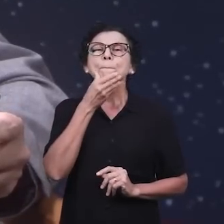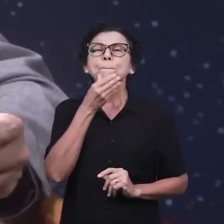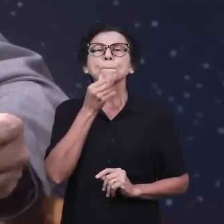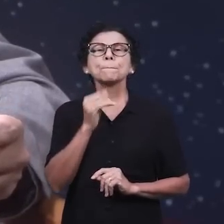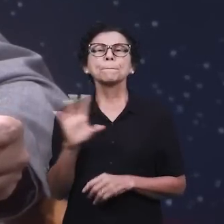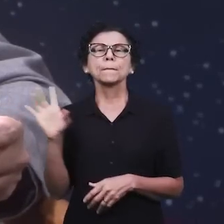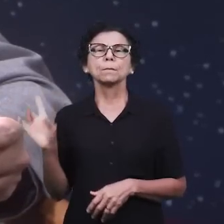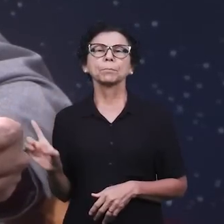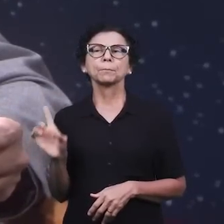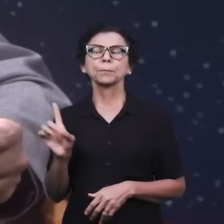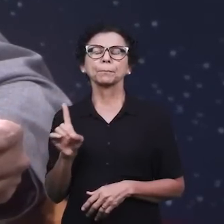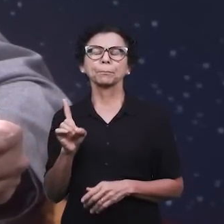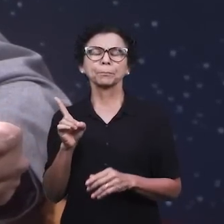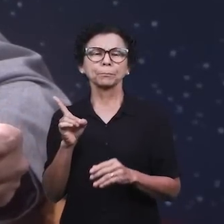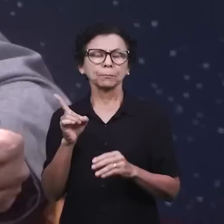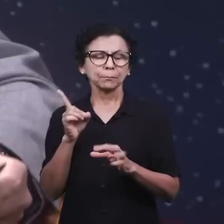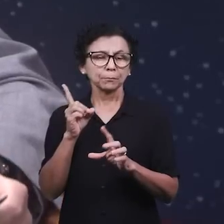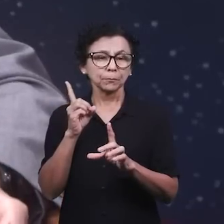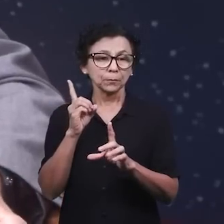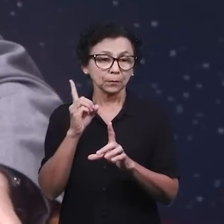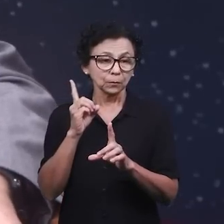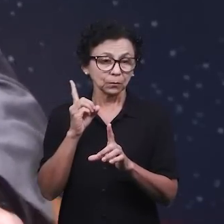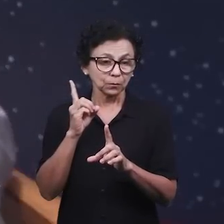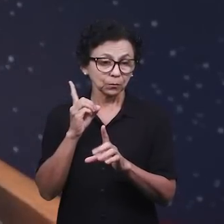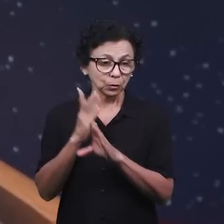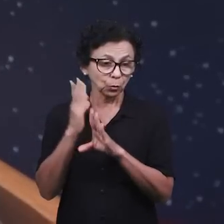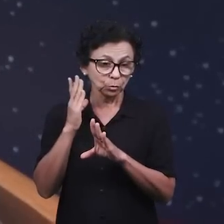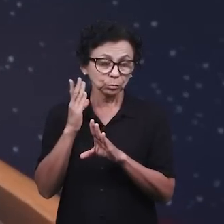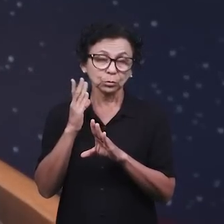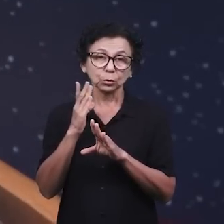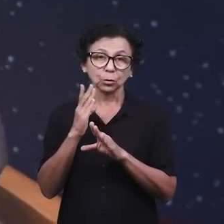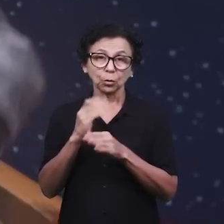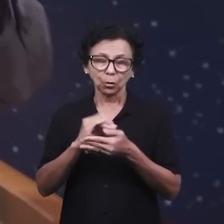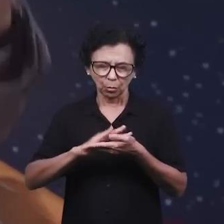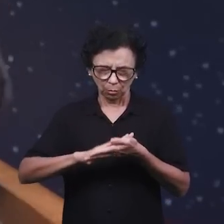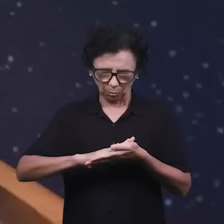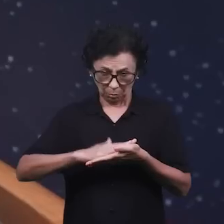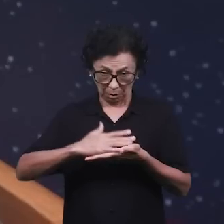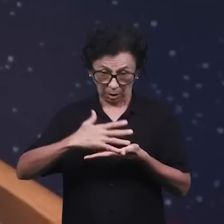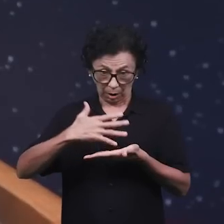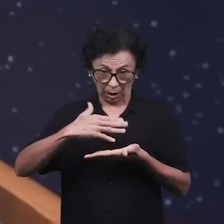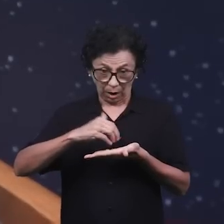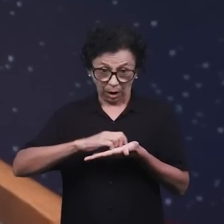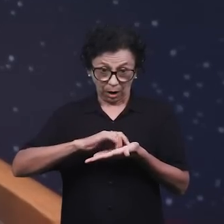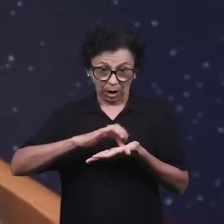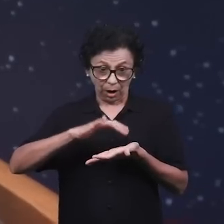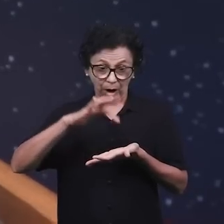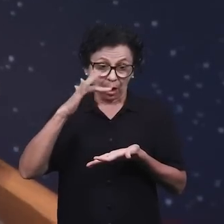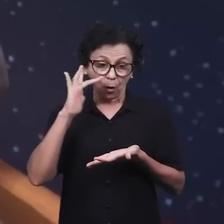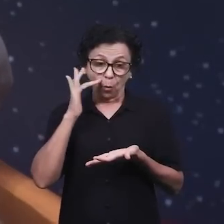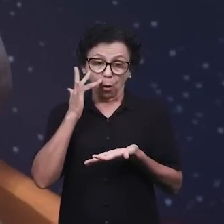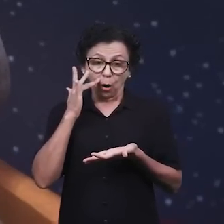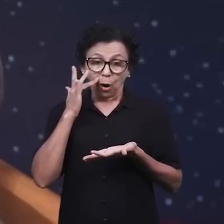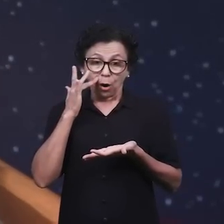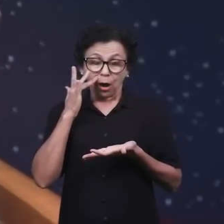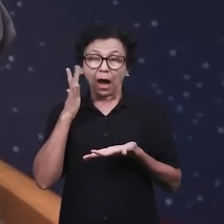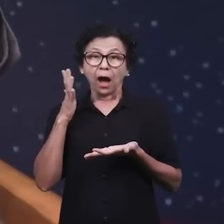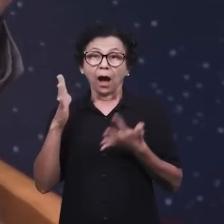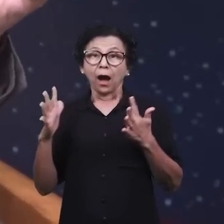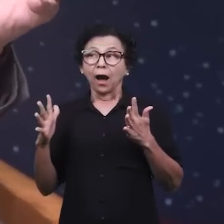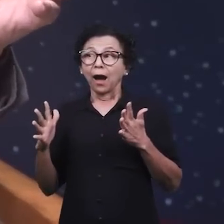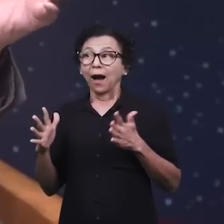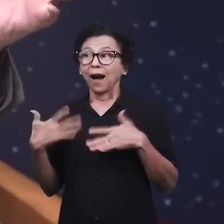Que abordagem que a gente pode fazer? É que está aqui em Mateus 13, a partir do verso 44,